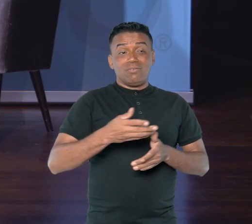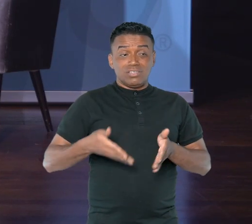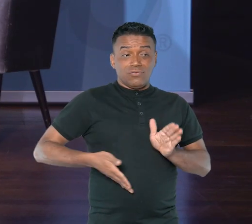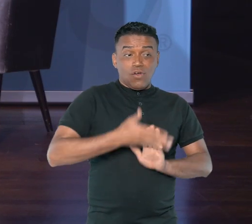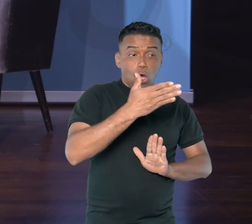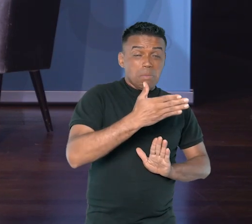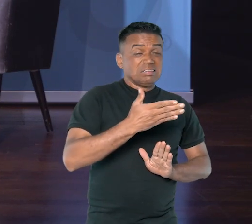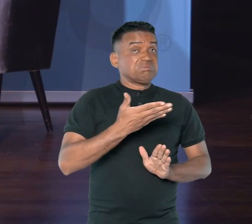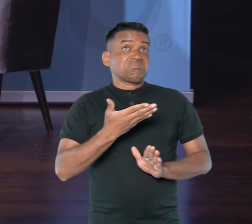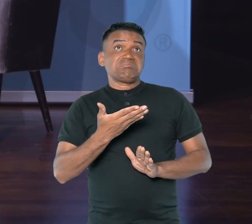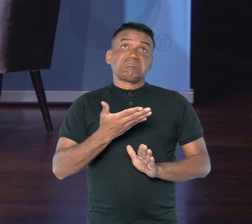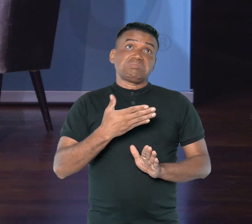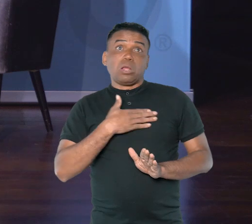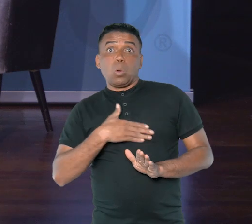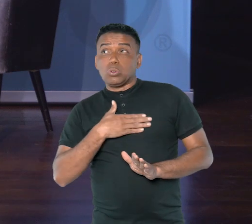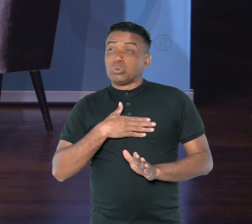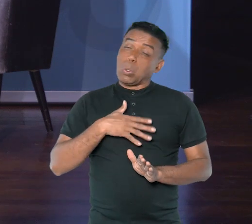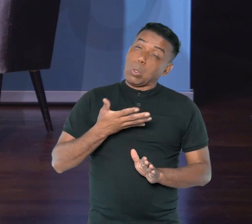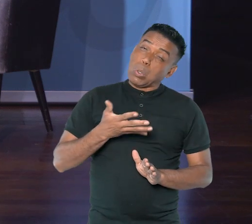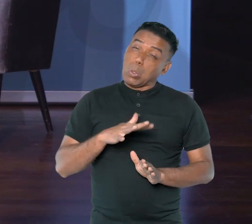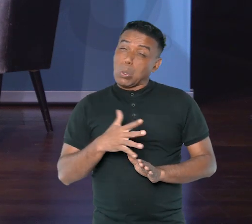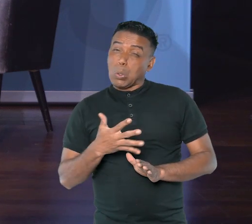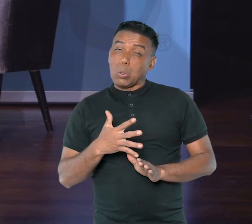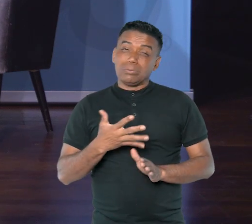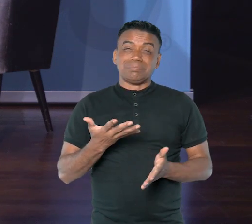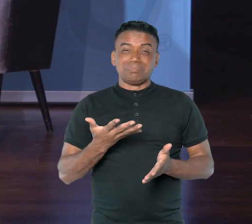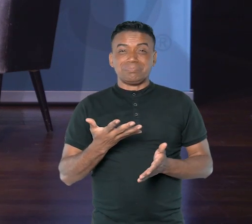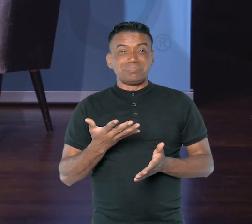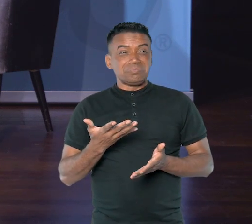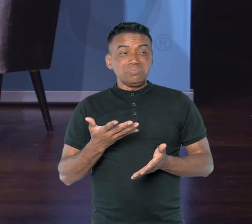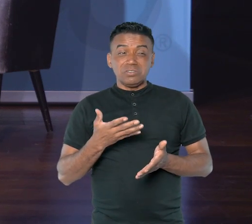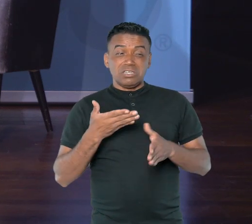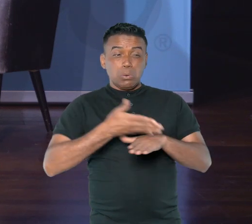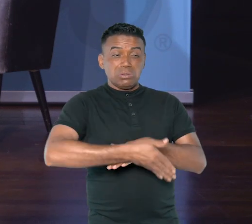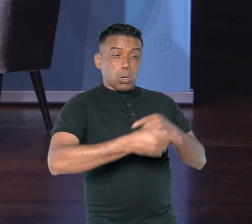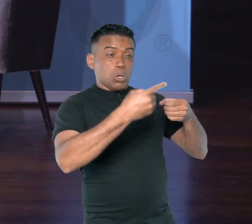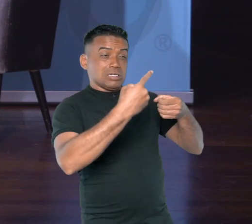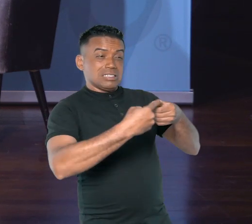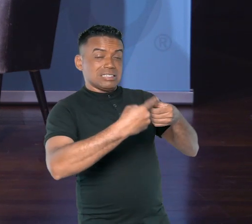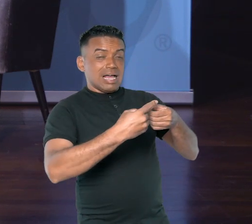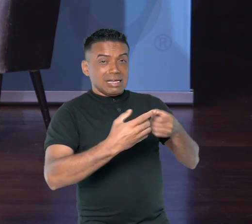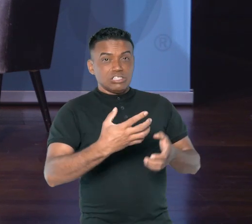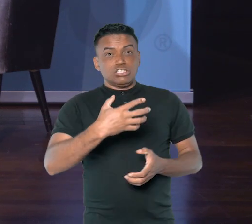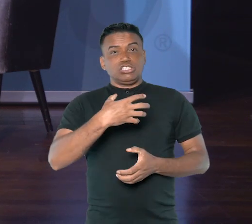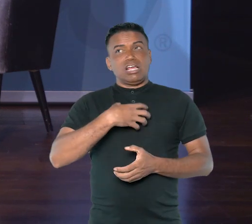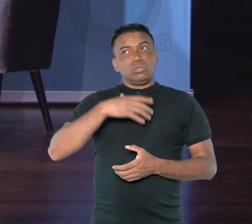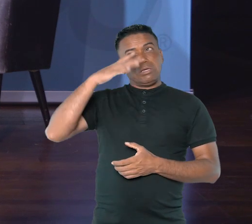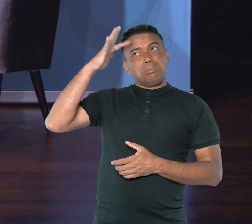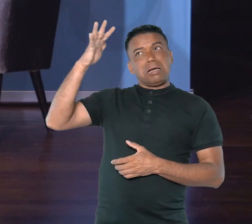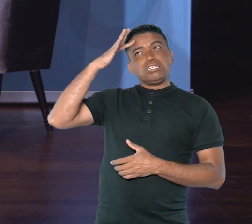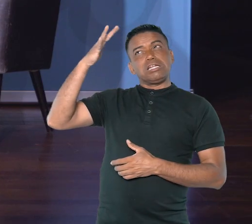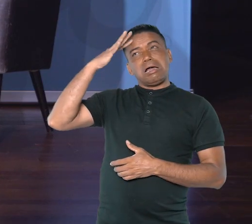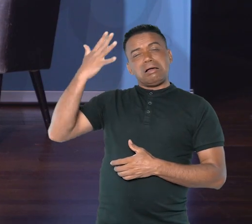não gostou, assim, são coisas que estão além do gostar, né? Você não entrou naquela cidade, talvez, do jeito que você imaginava que